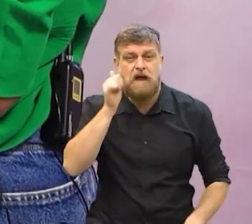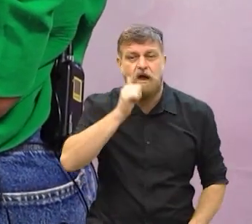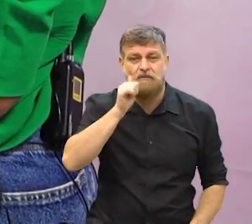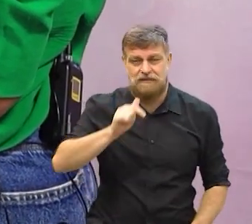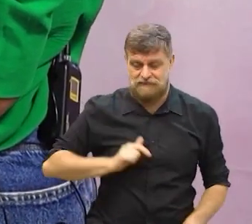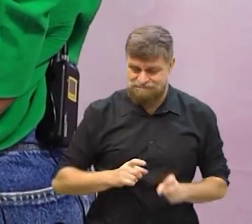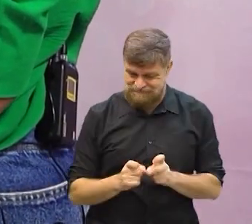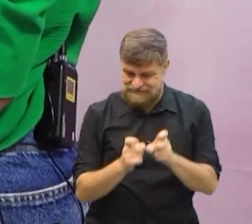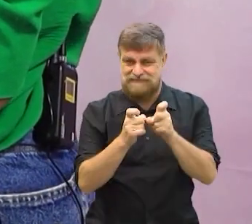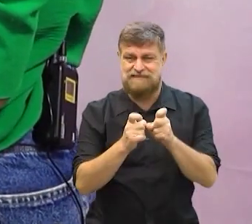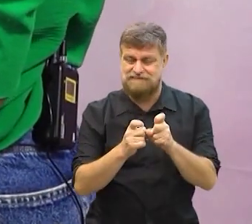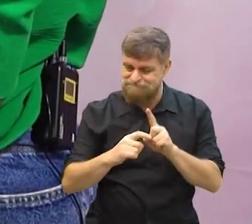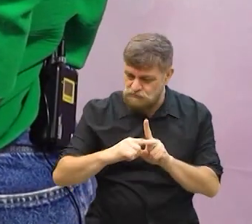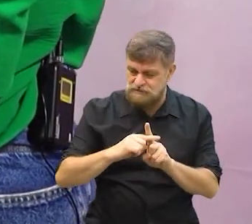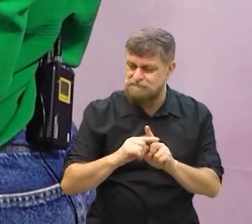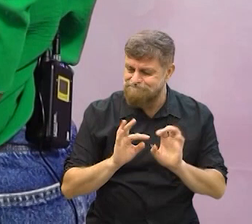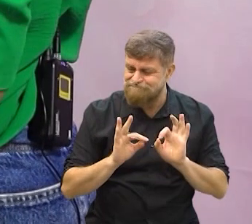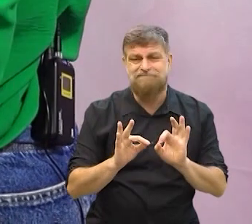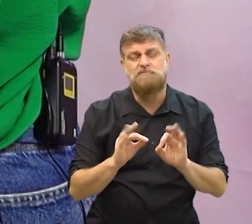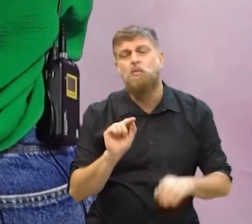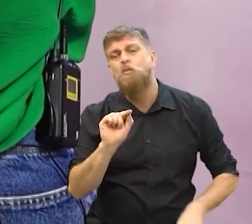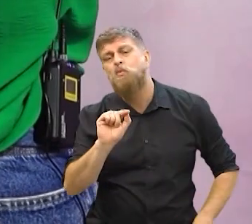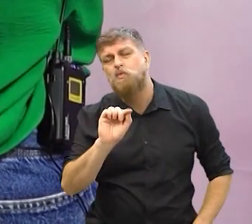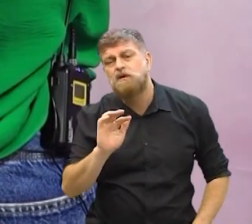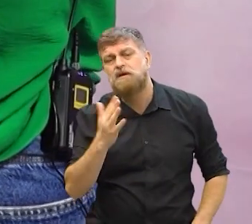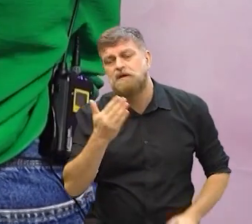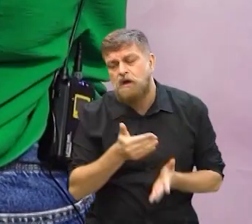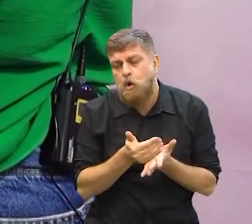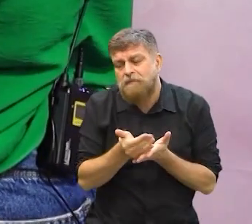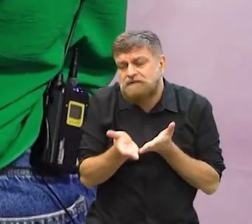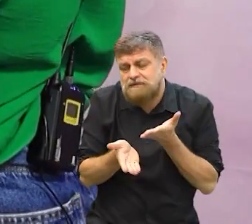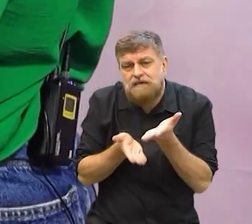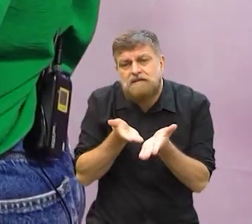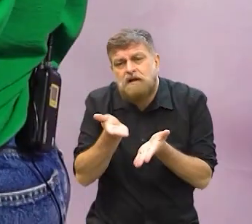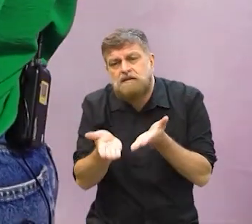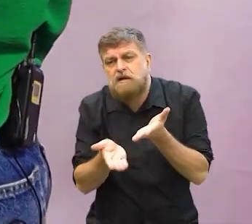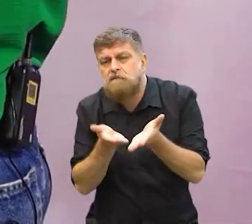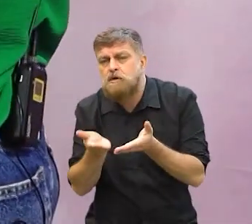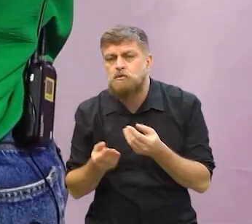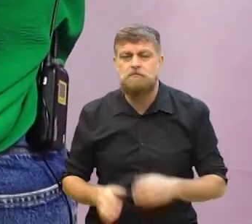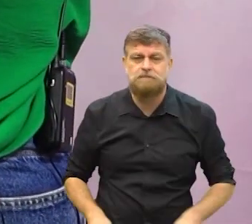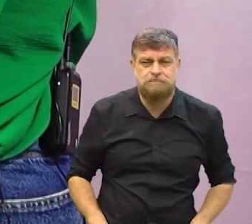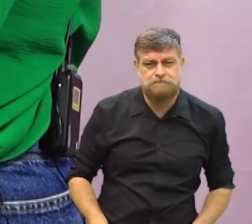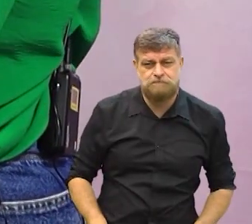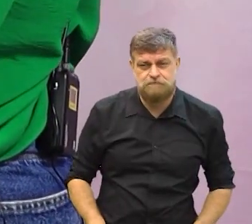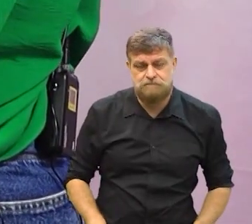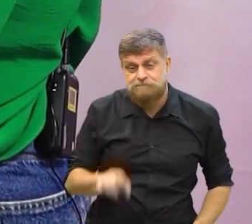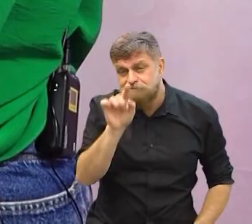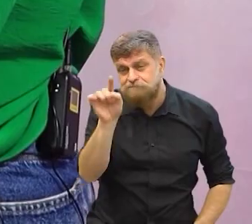diagnosticado, a mulher tem o câncer de colo do útero. E aí, o que começa a fazer? Qual é o tratamento?